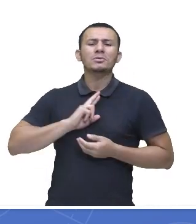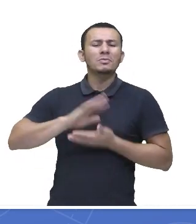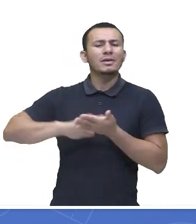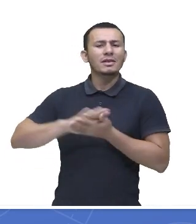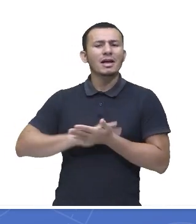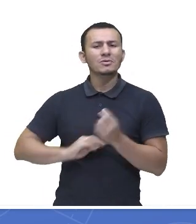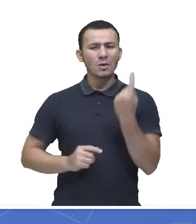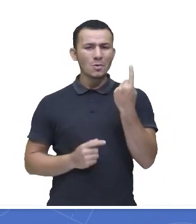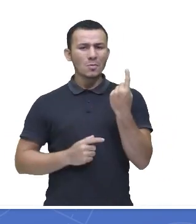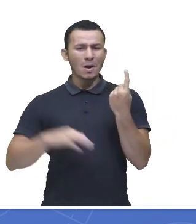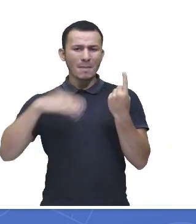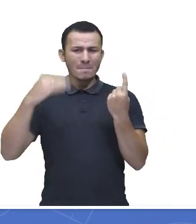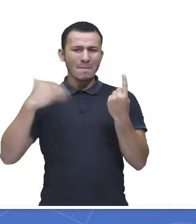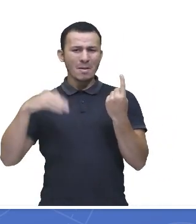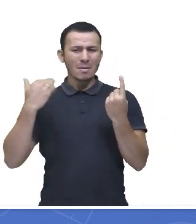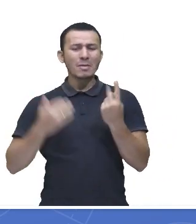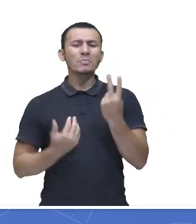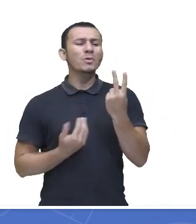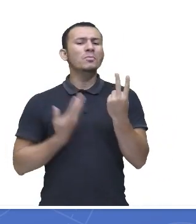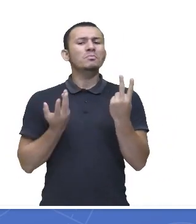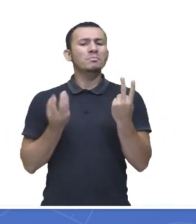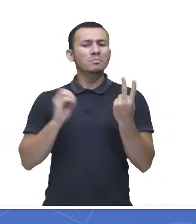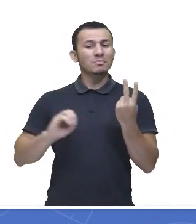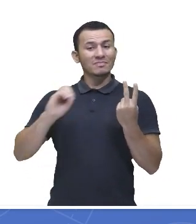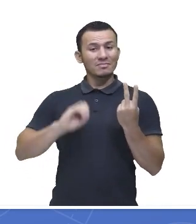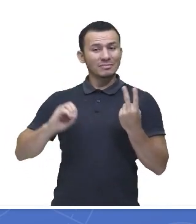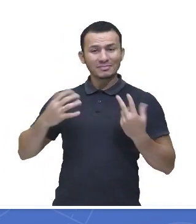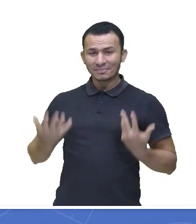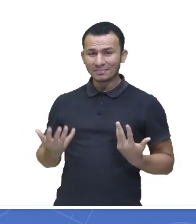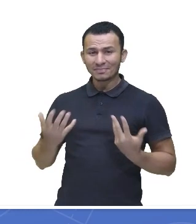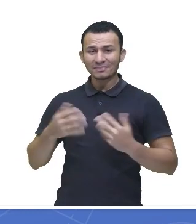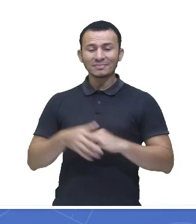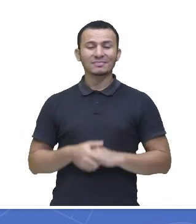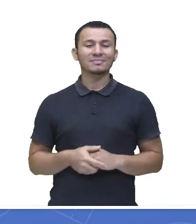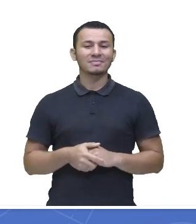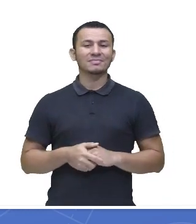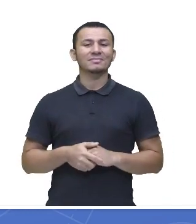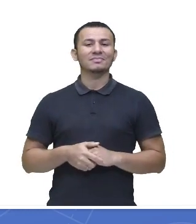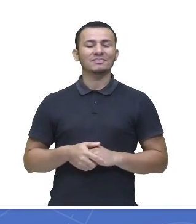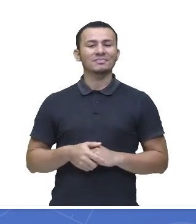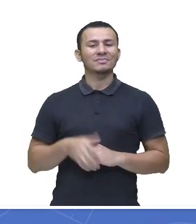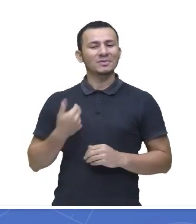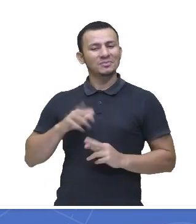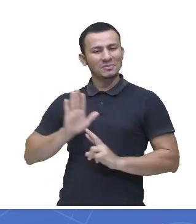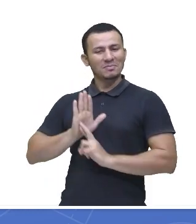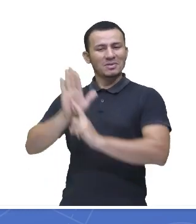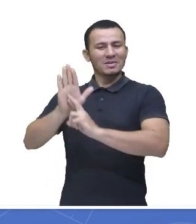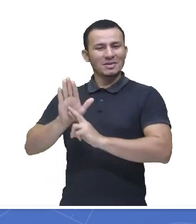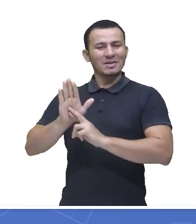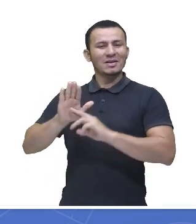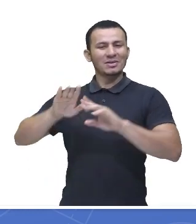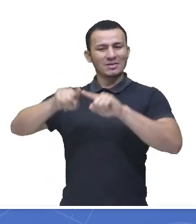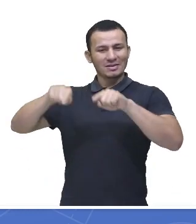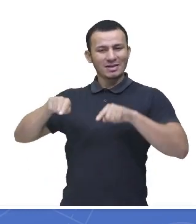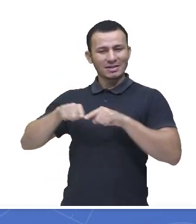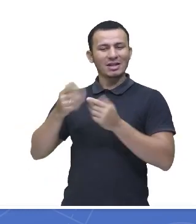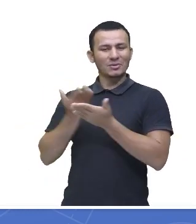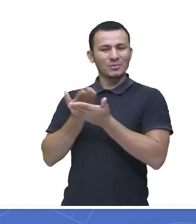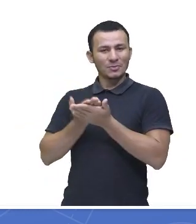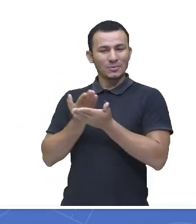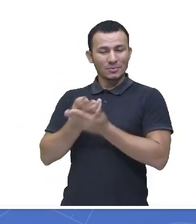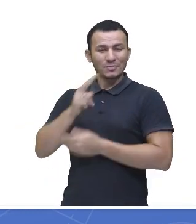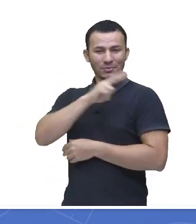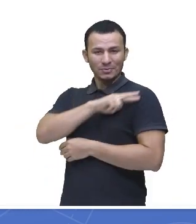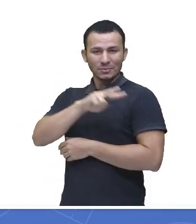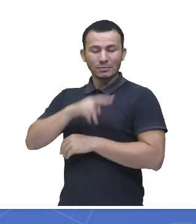1, letra B. Aí o Jefferson colocou lá, o Jefferson denomina você agora representante de turma, segundo ano. O Jefferson